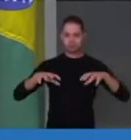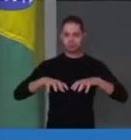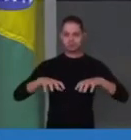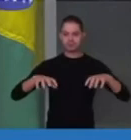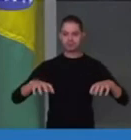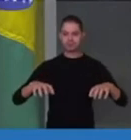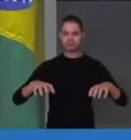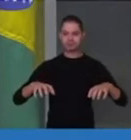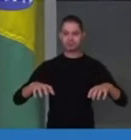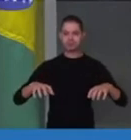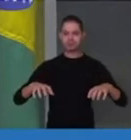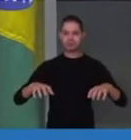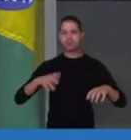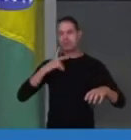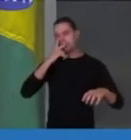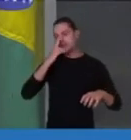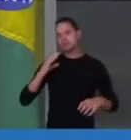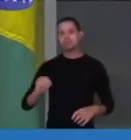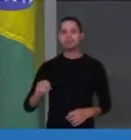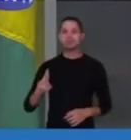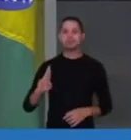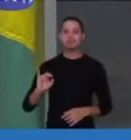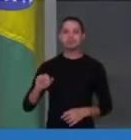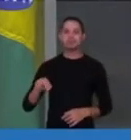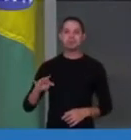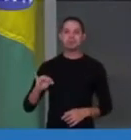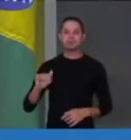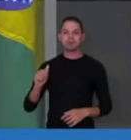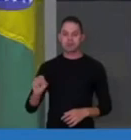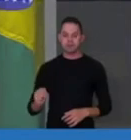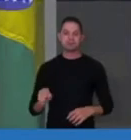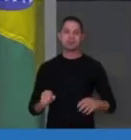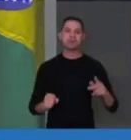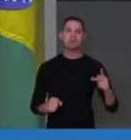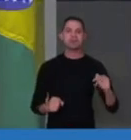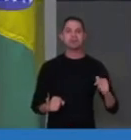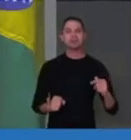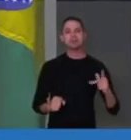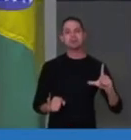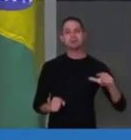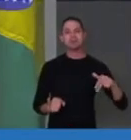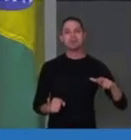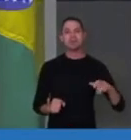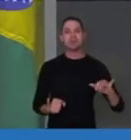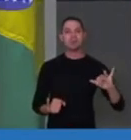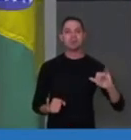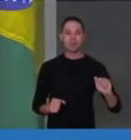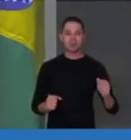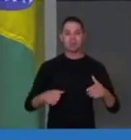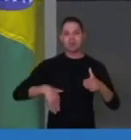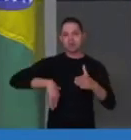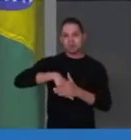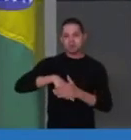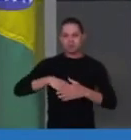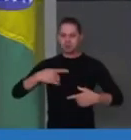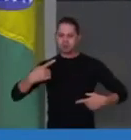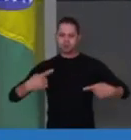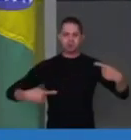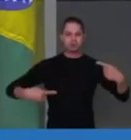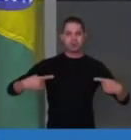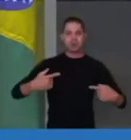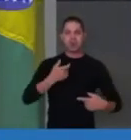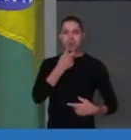tivesse Corinthians e Palmeiras disputando, Boca Juniors e River Plate. E aí você vê o